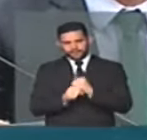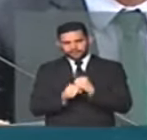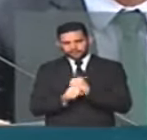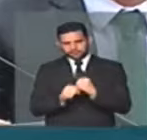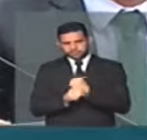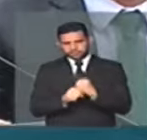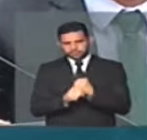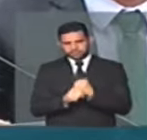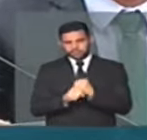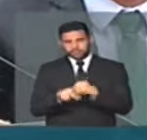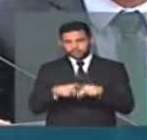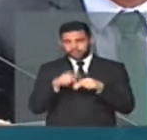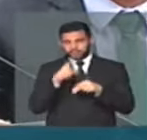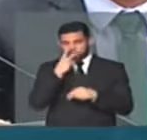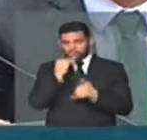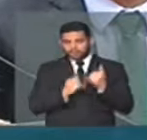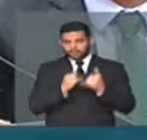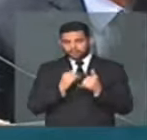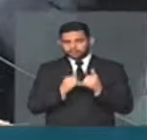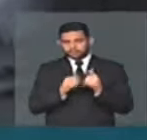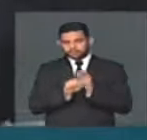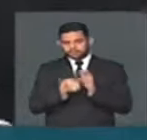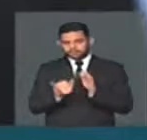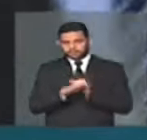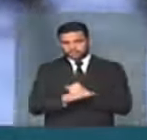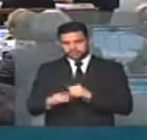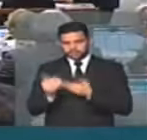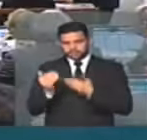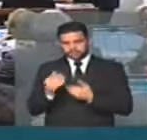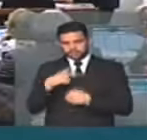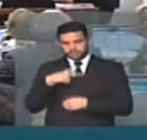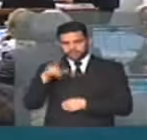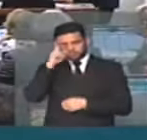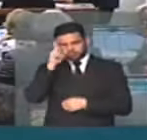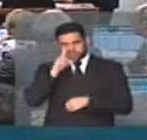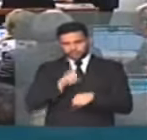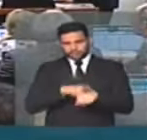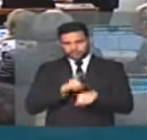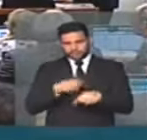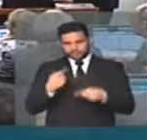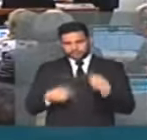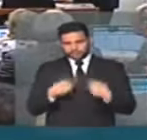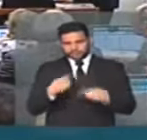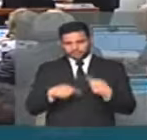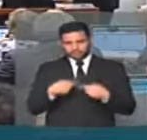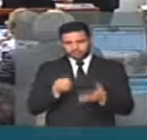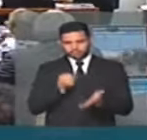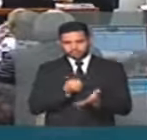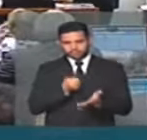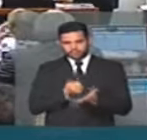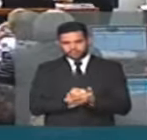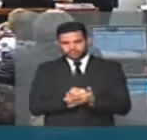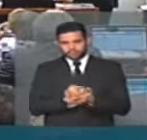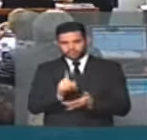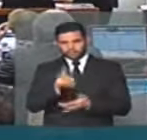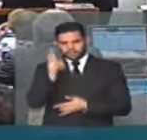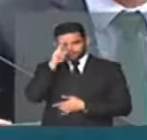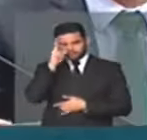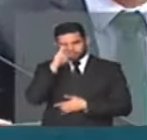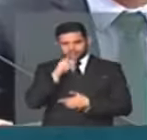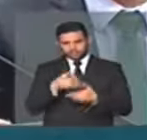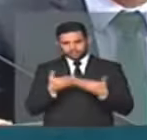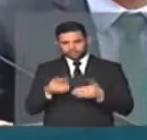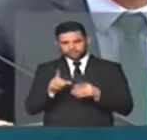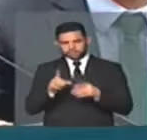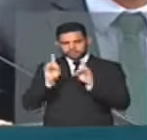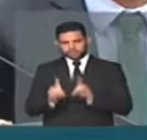anos. E o que parece é que o Estatuto da Criança e do Adolescente só é lembrado na hora de discussão da punição. Ele não é lembrado